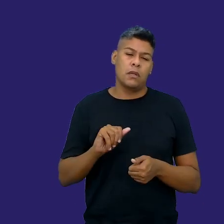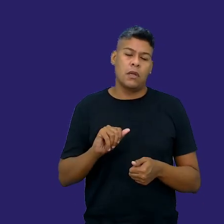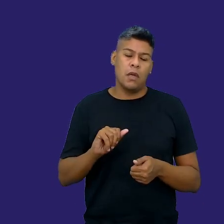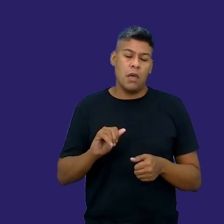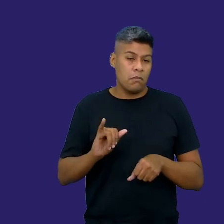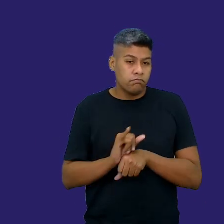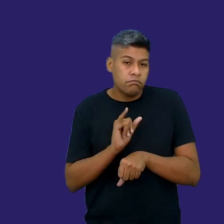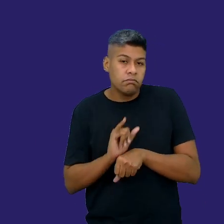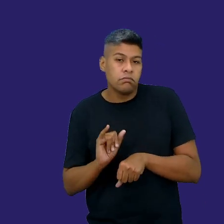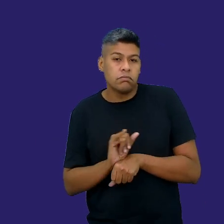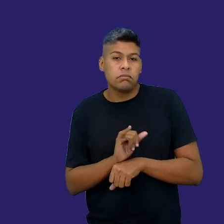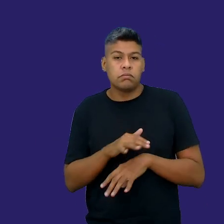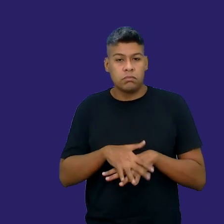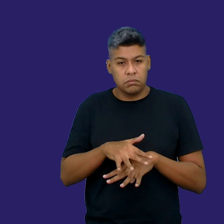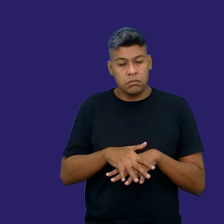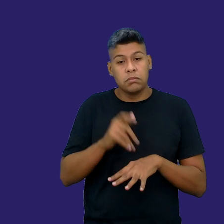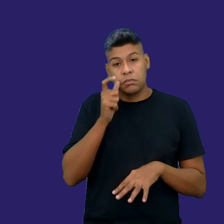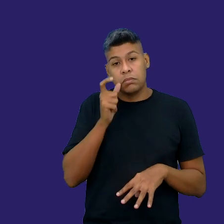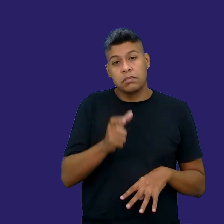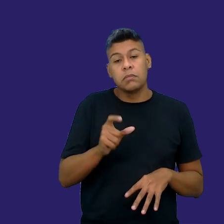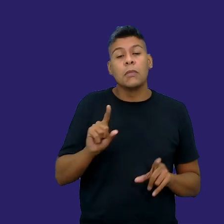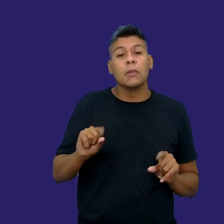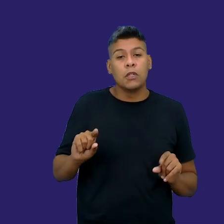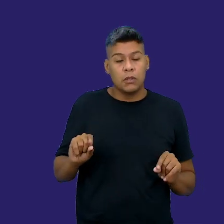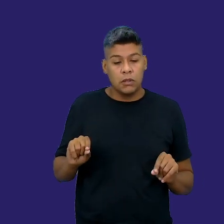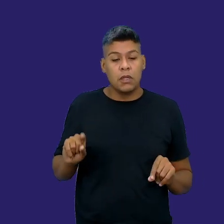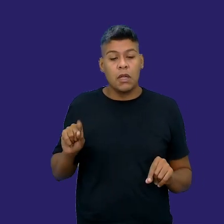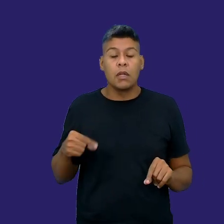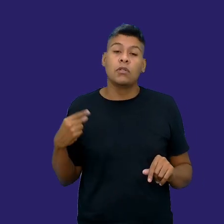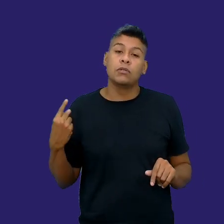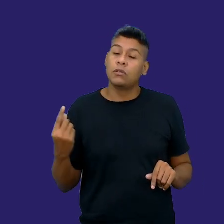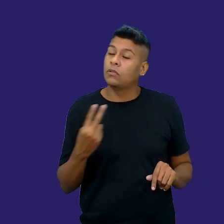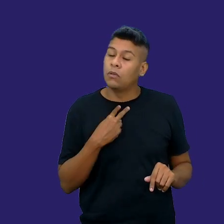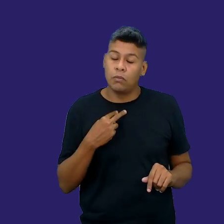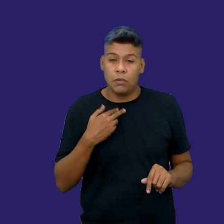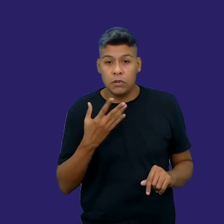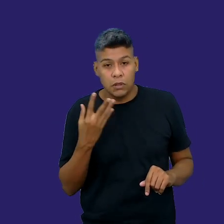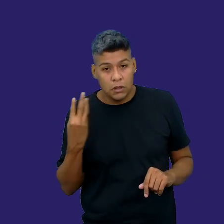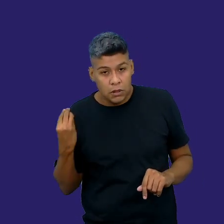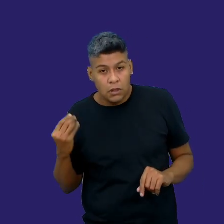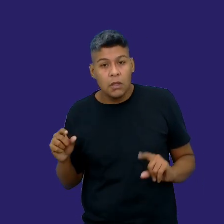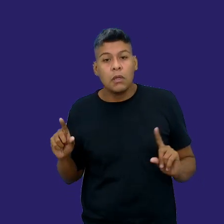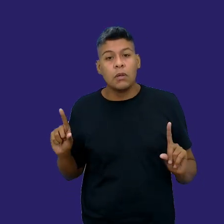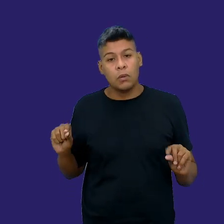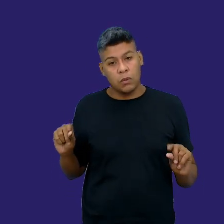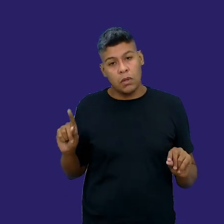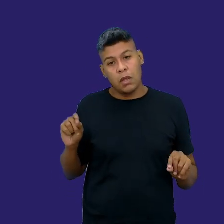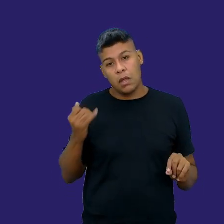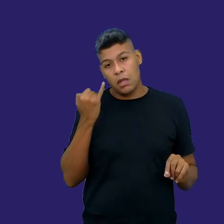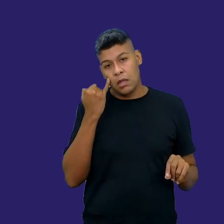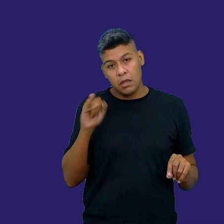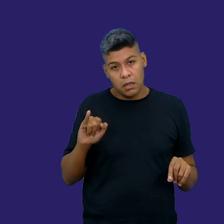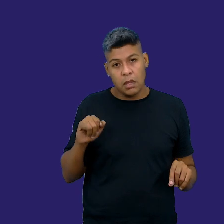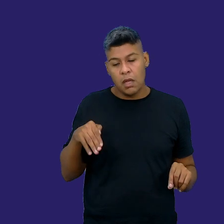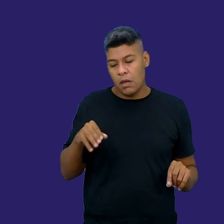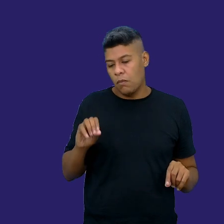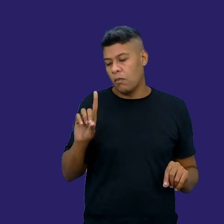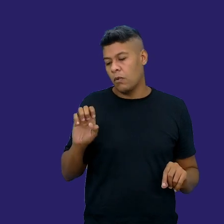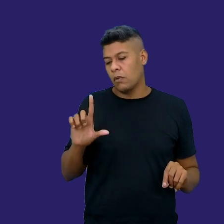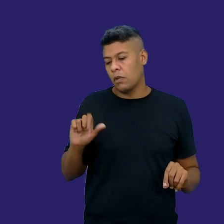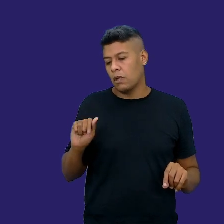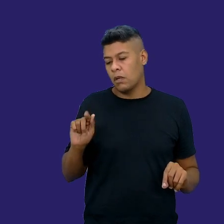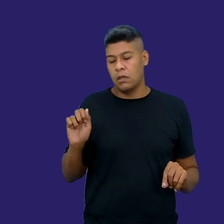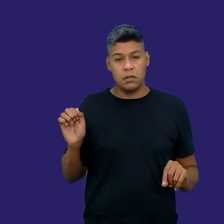matemática. E é interessante que, assim, nós não podemos esquecer que essa ideia da modelagem matemática,